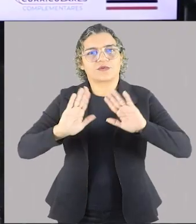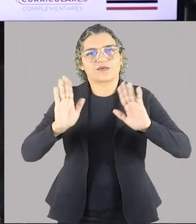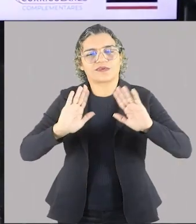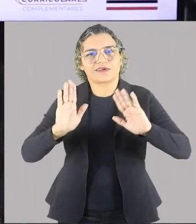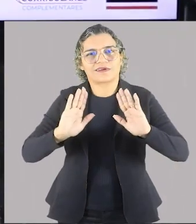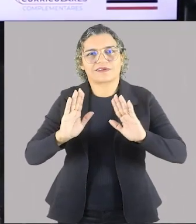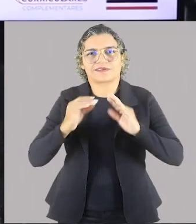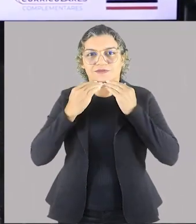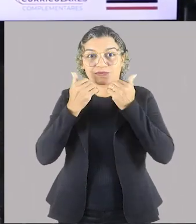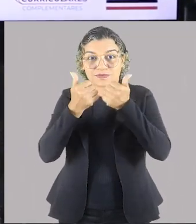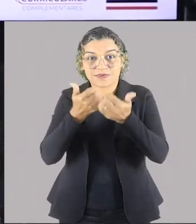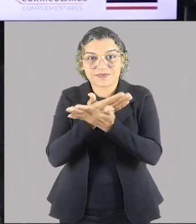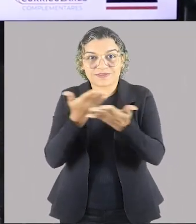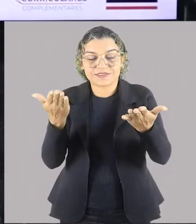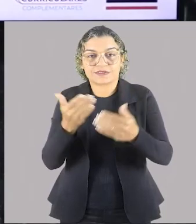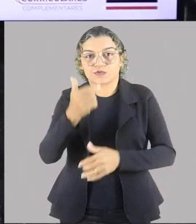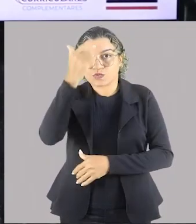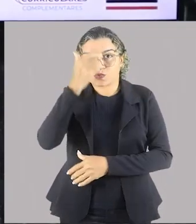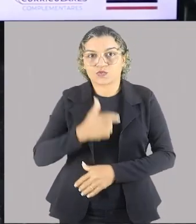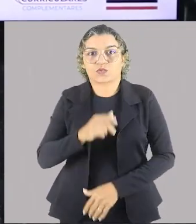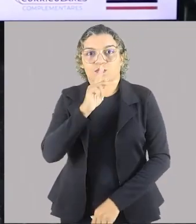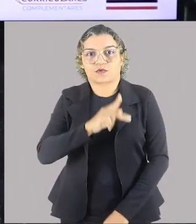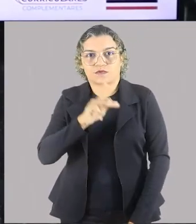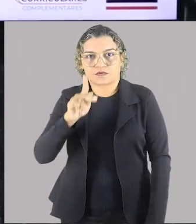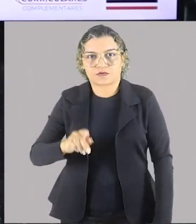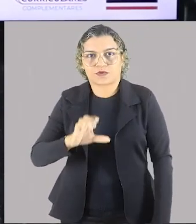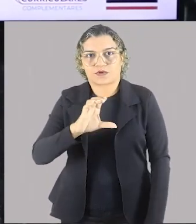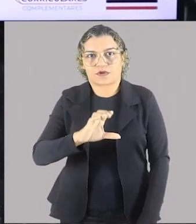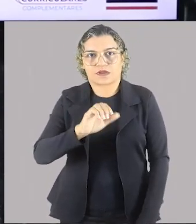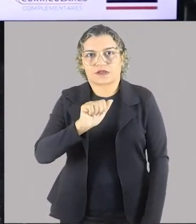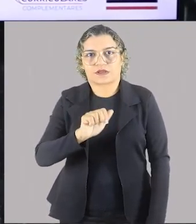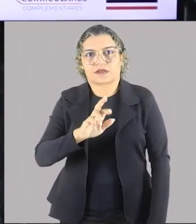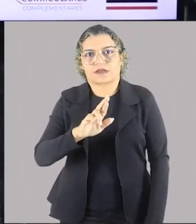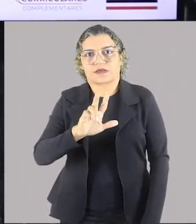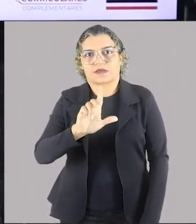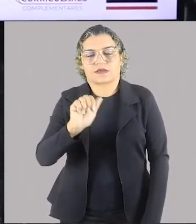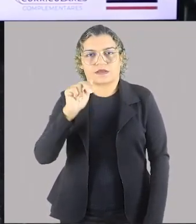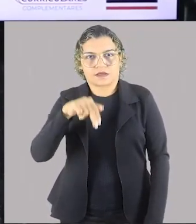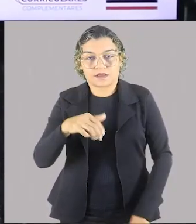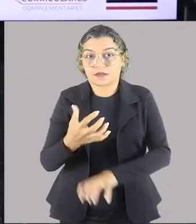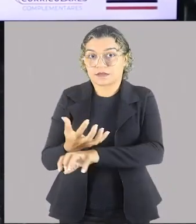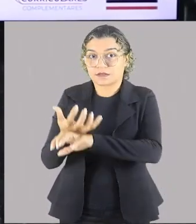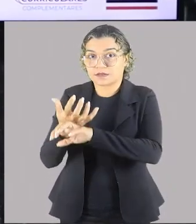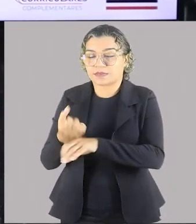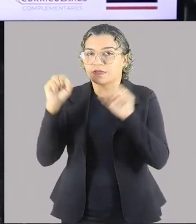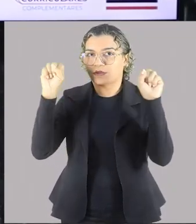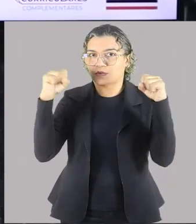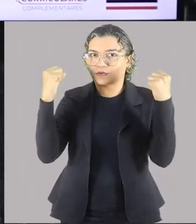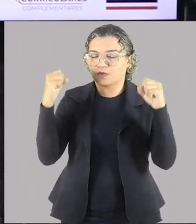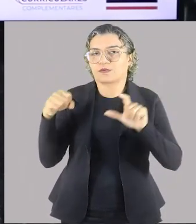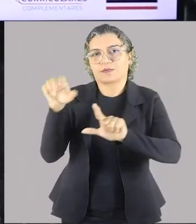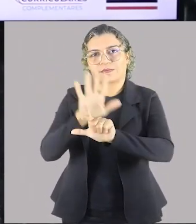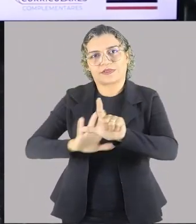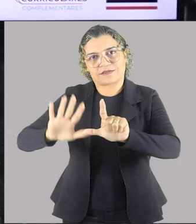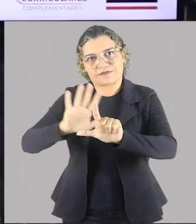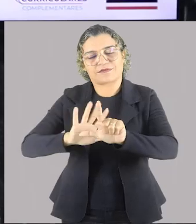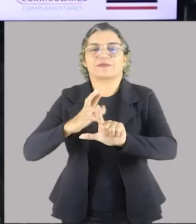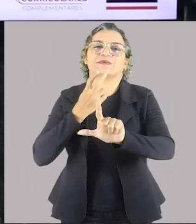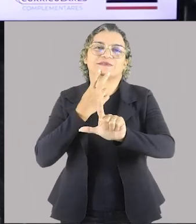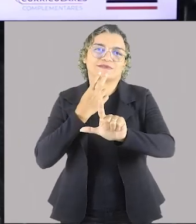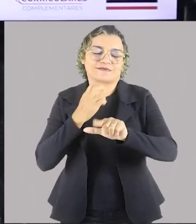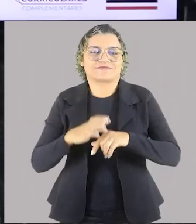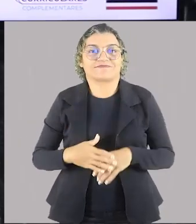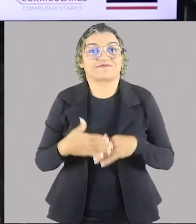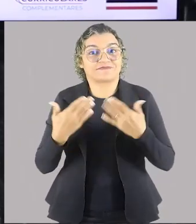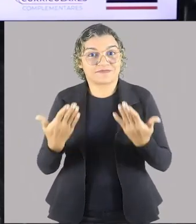Fala, meus amados, tudo bom com vocês? Eu sou o professor Carlan Sena, aqui da disciplina de Educação Física da plataforma Gonçalves Dias.